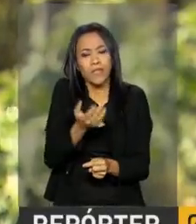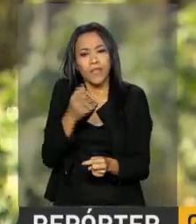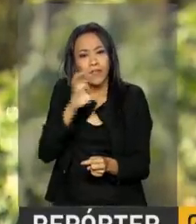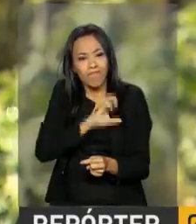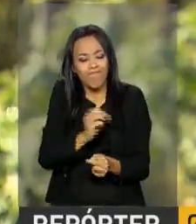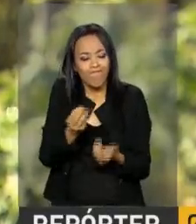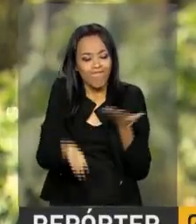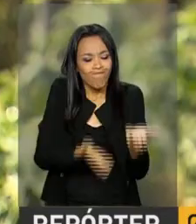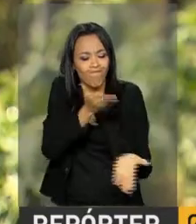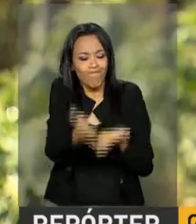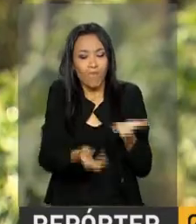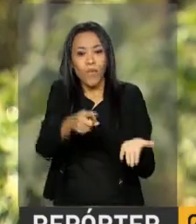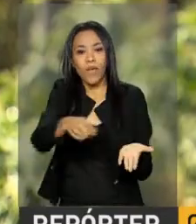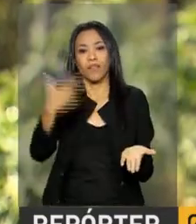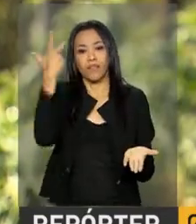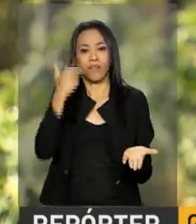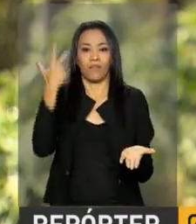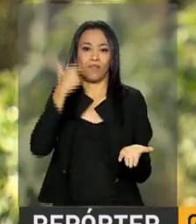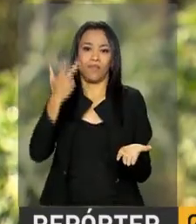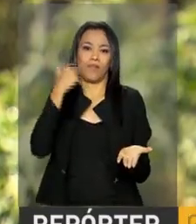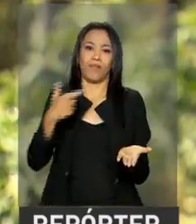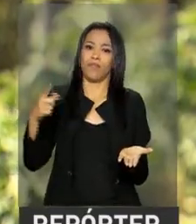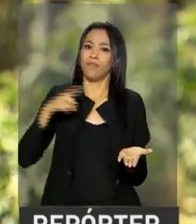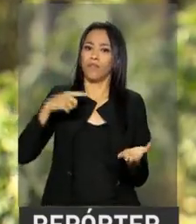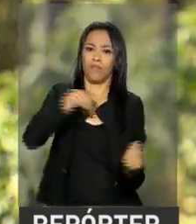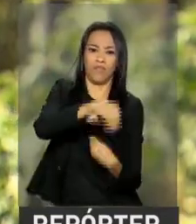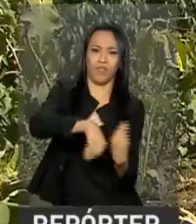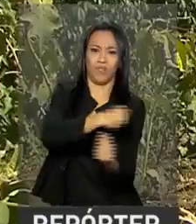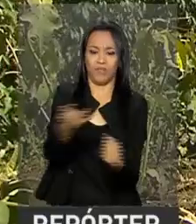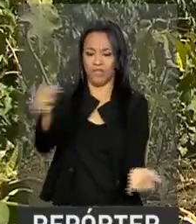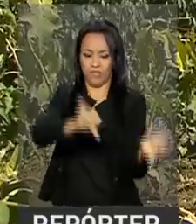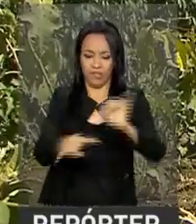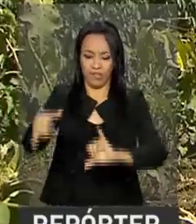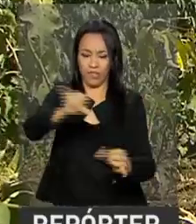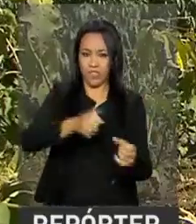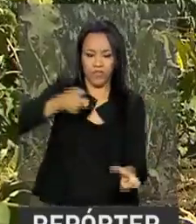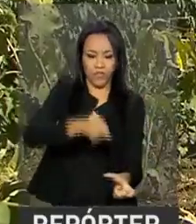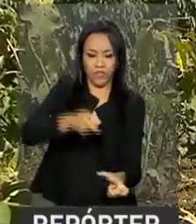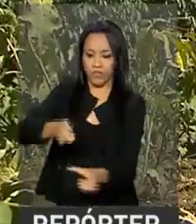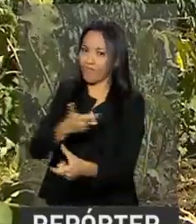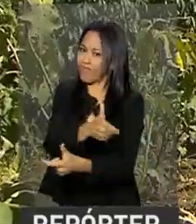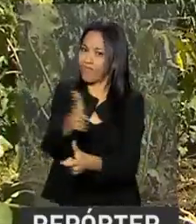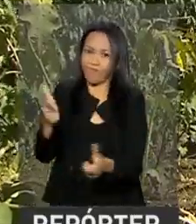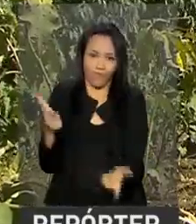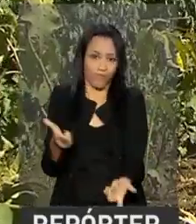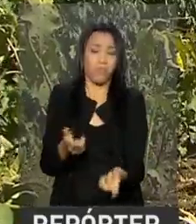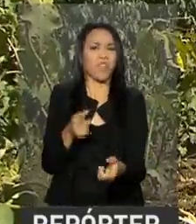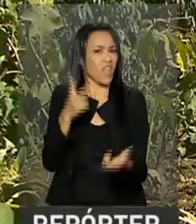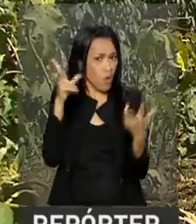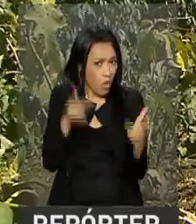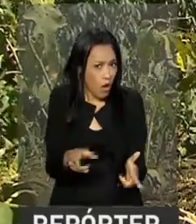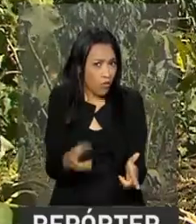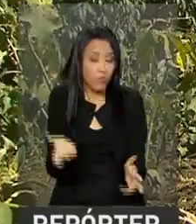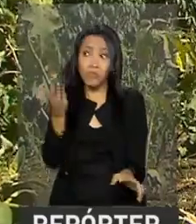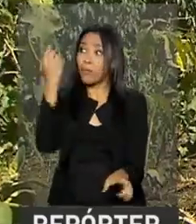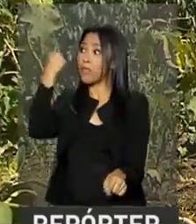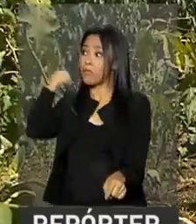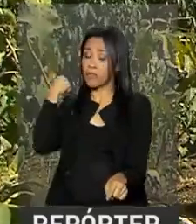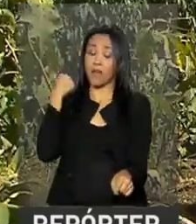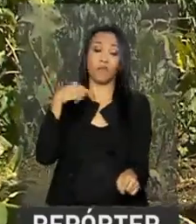alimentar um produto natural com o pendor o toque no tanque mas nem sempre foi assim no passado passou por